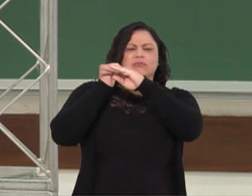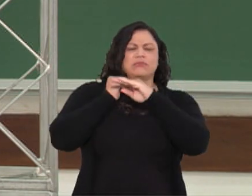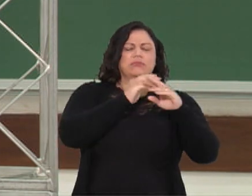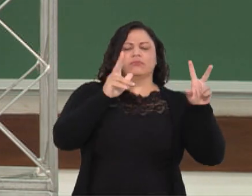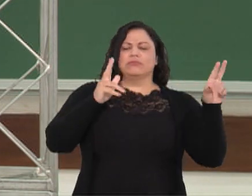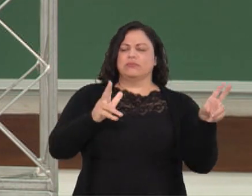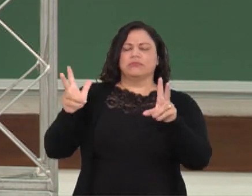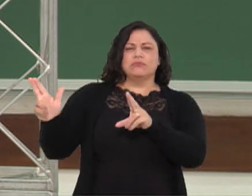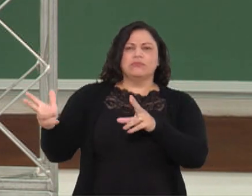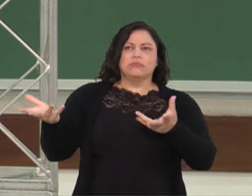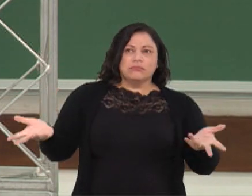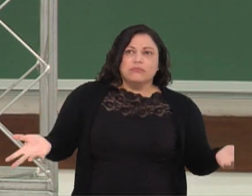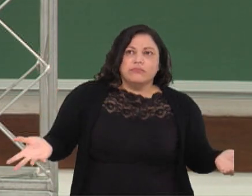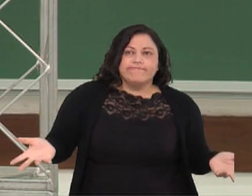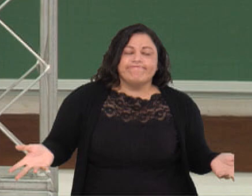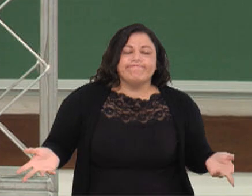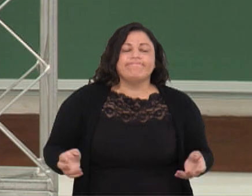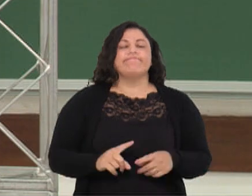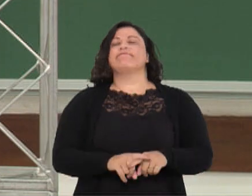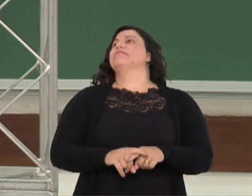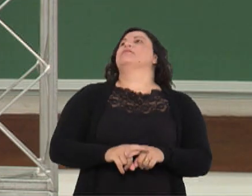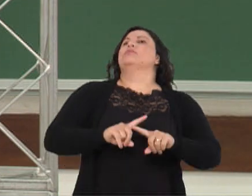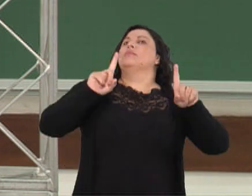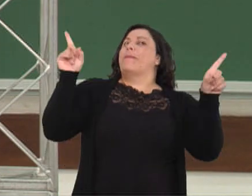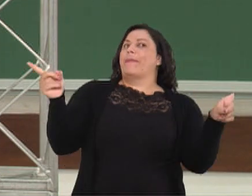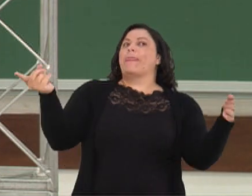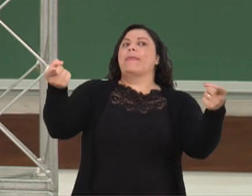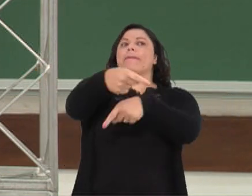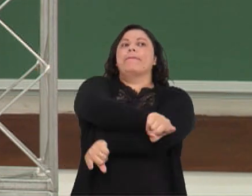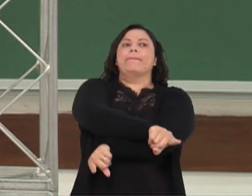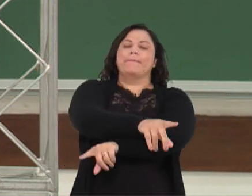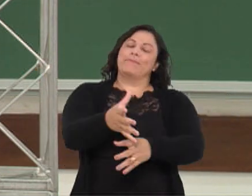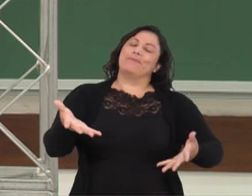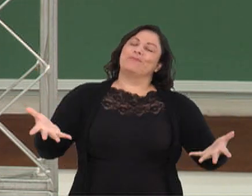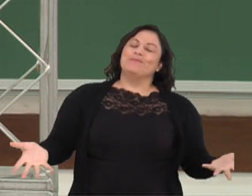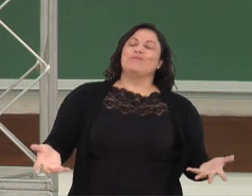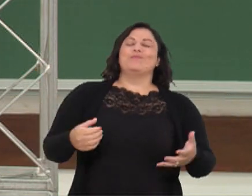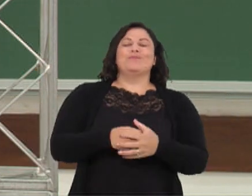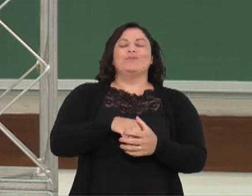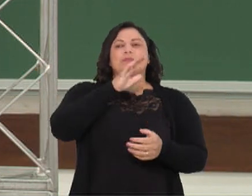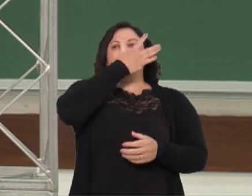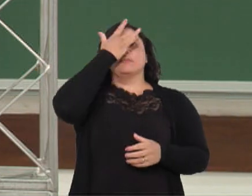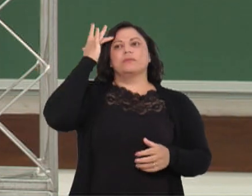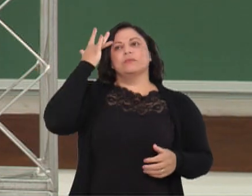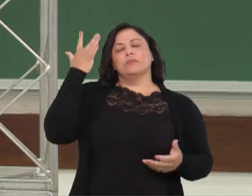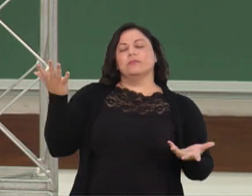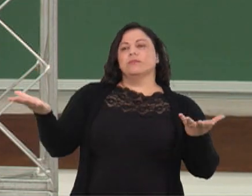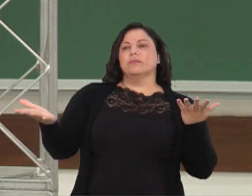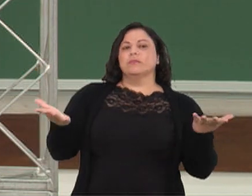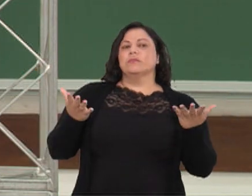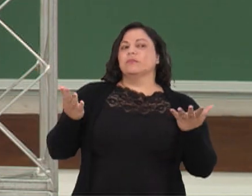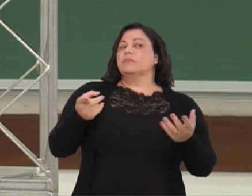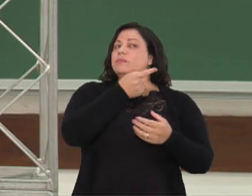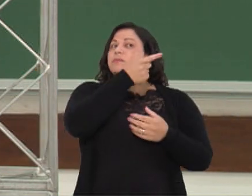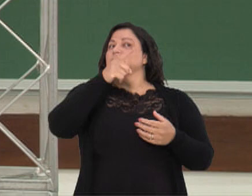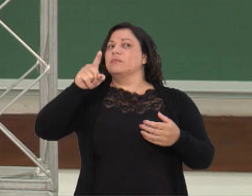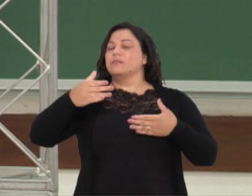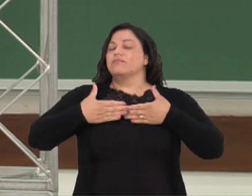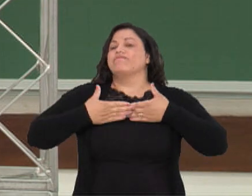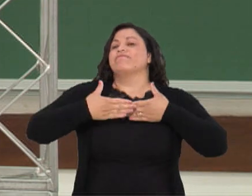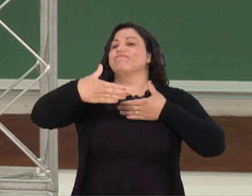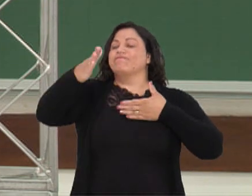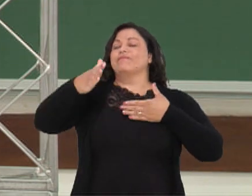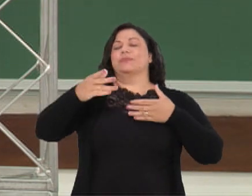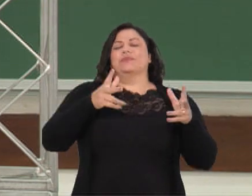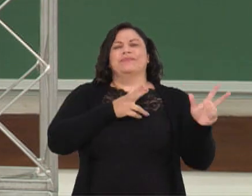O ponto é essa inversão. As pessoas não estão partindo